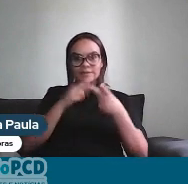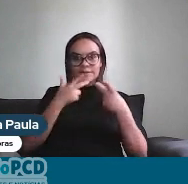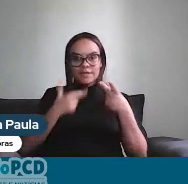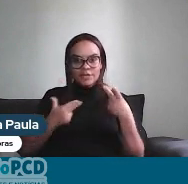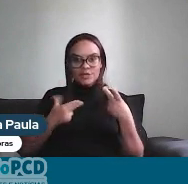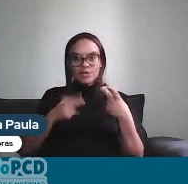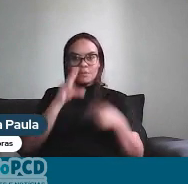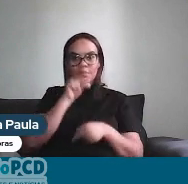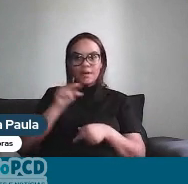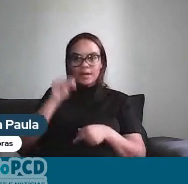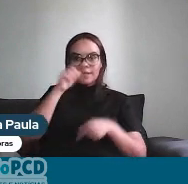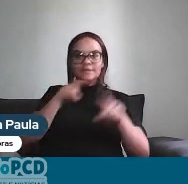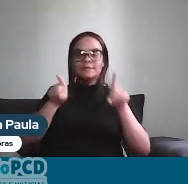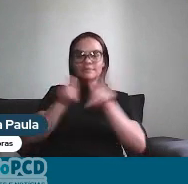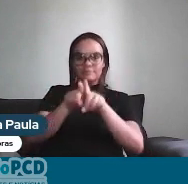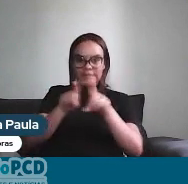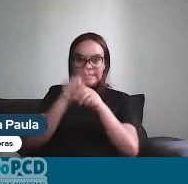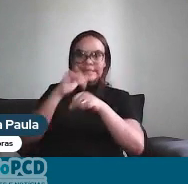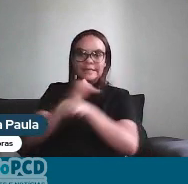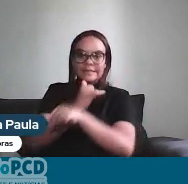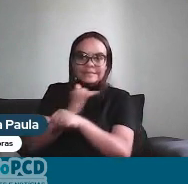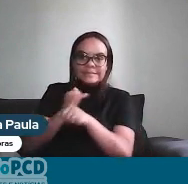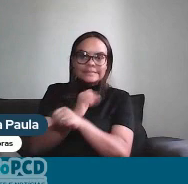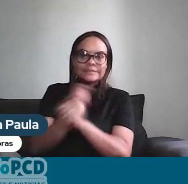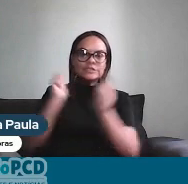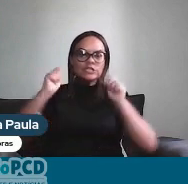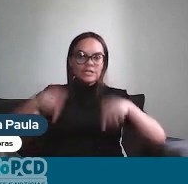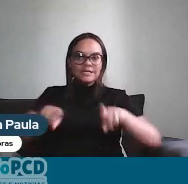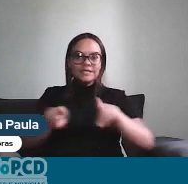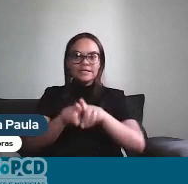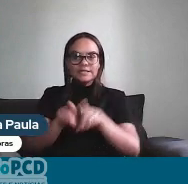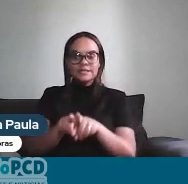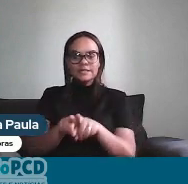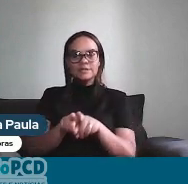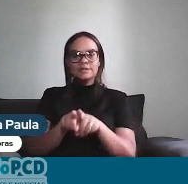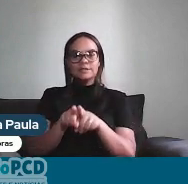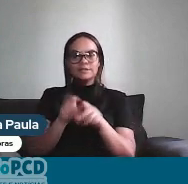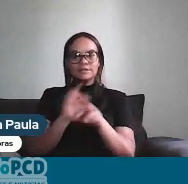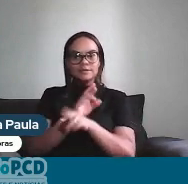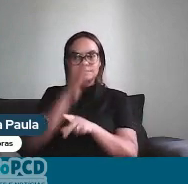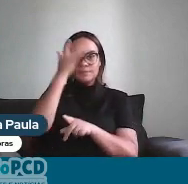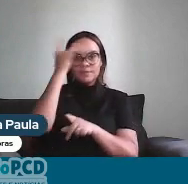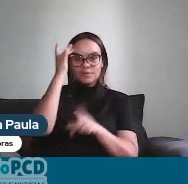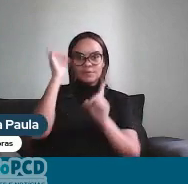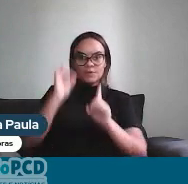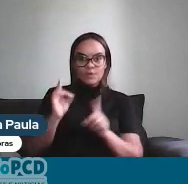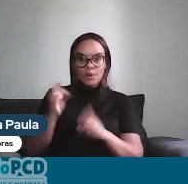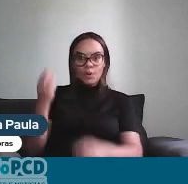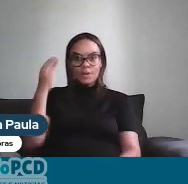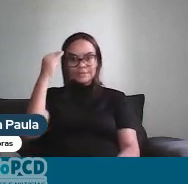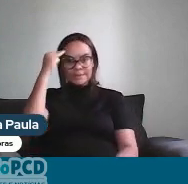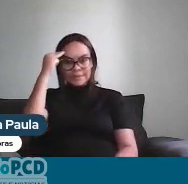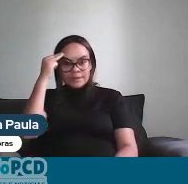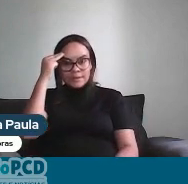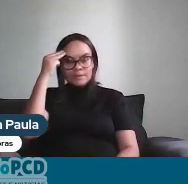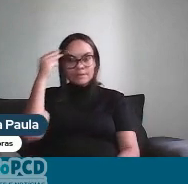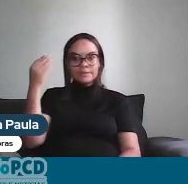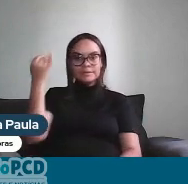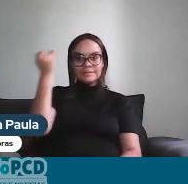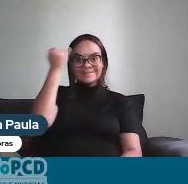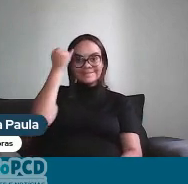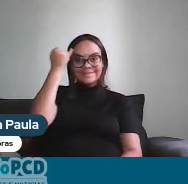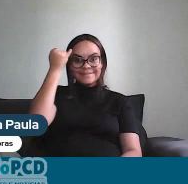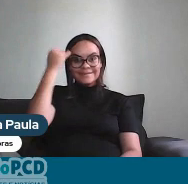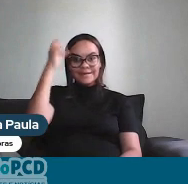vocalmente, que também haja recursos. E a mesma coisa em relação à deficiência intelectual, que antes não